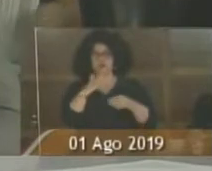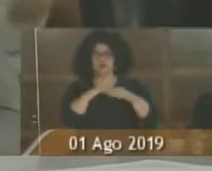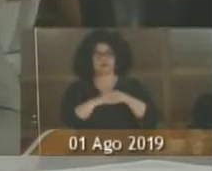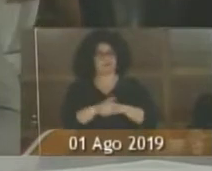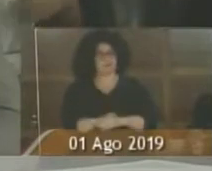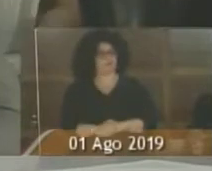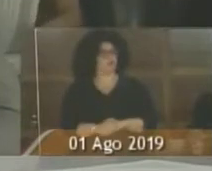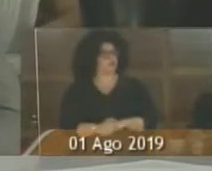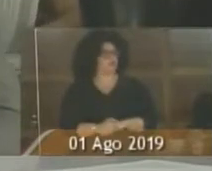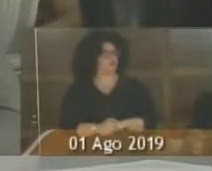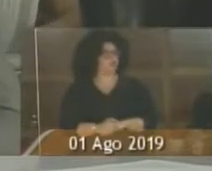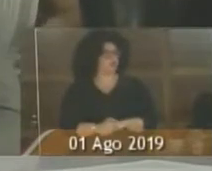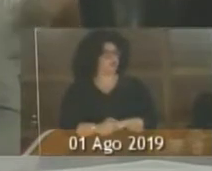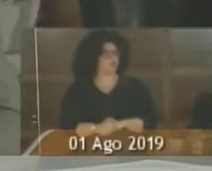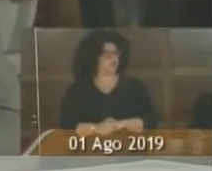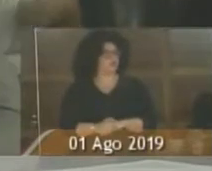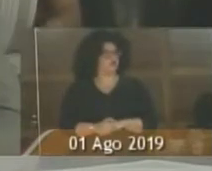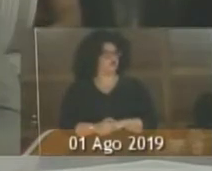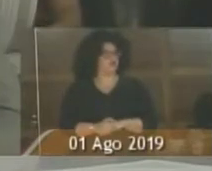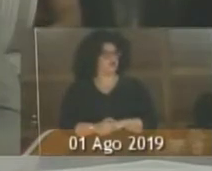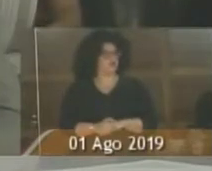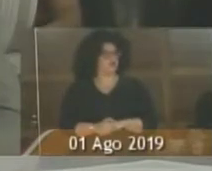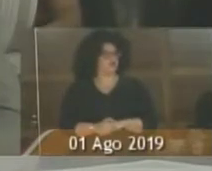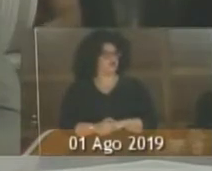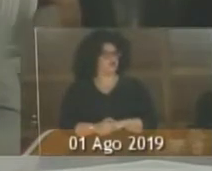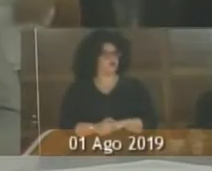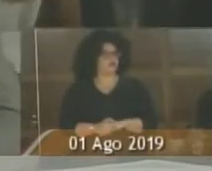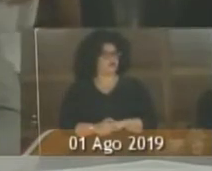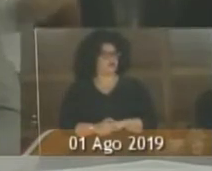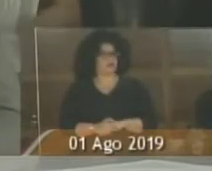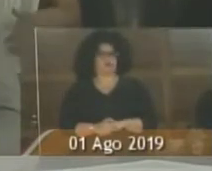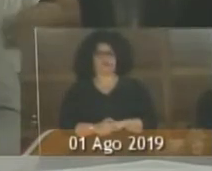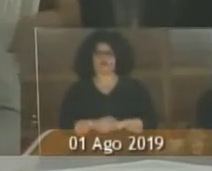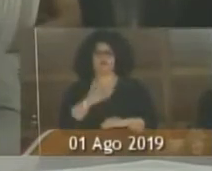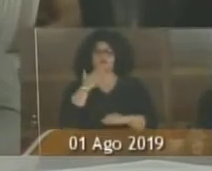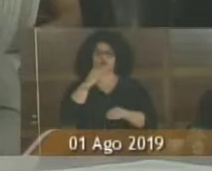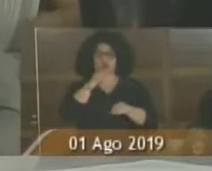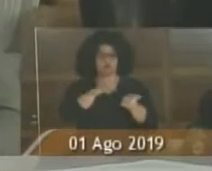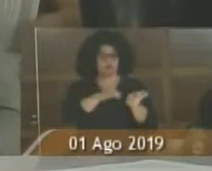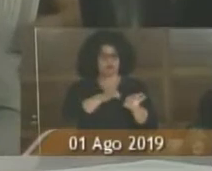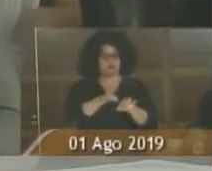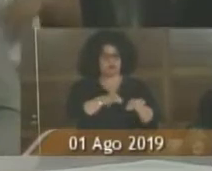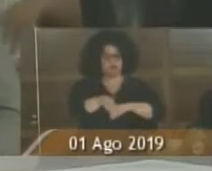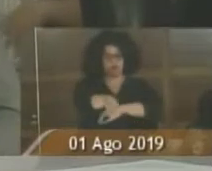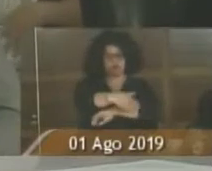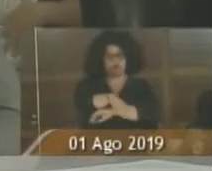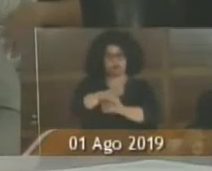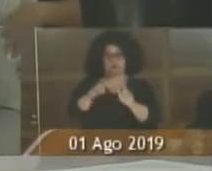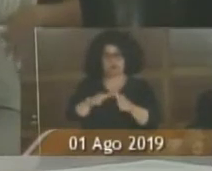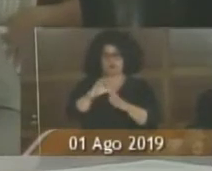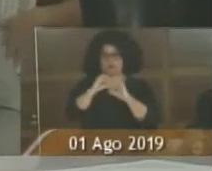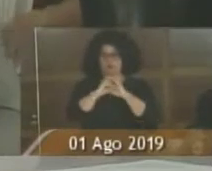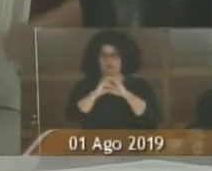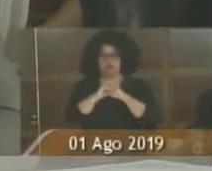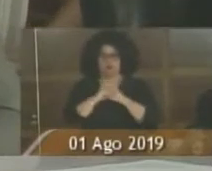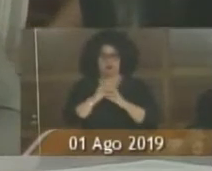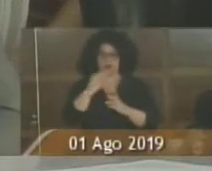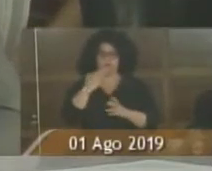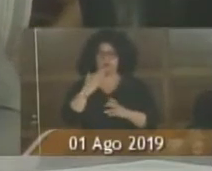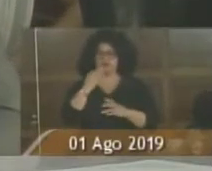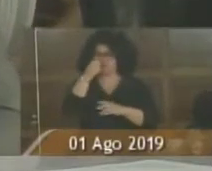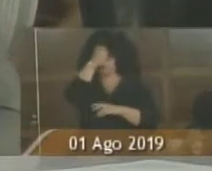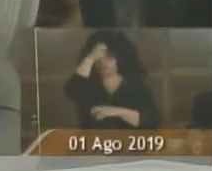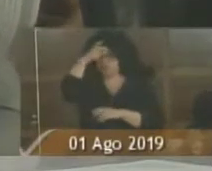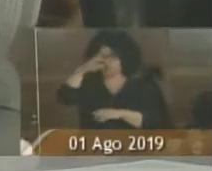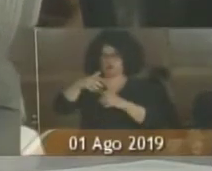ao Largo da Servidão e acesso à residência da senhora Adriana, rua 8, bairro Camorim. Indicação 2275, indicando ao prefeito o recapeamento asfáltico em toda